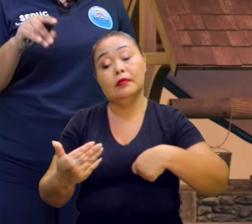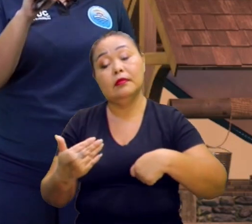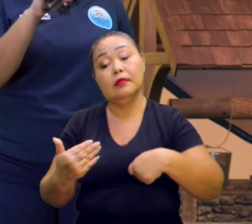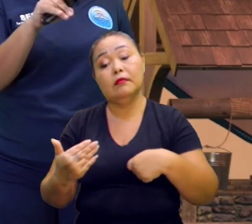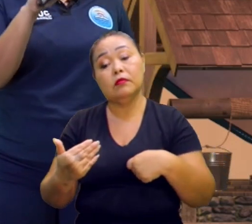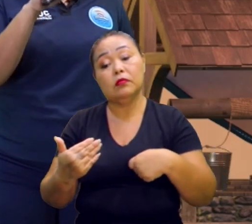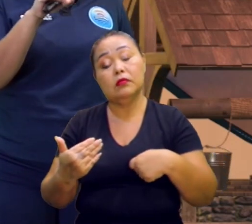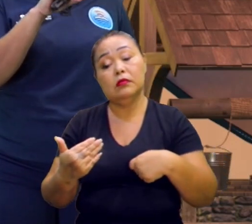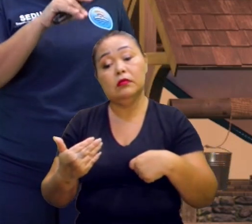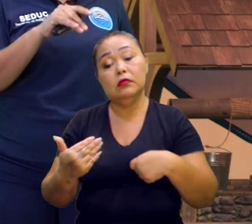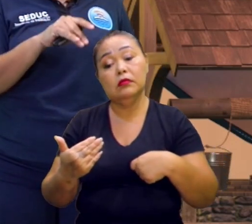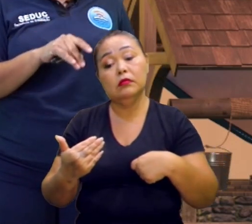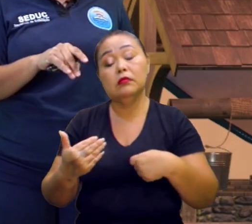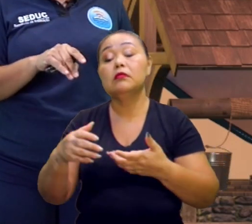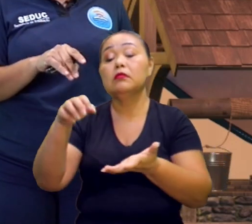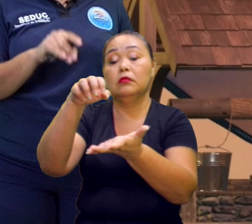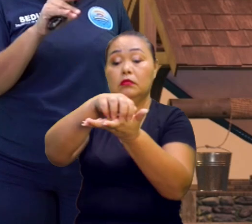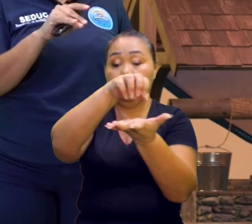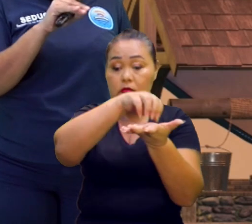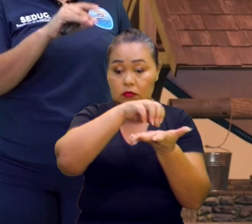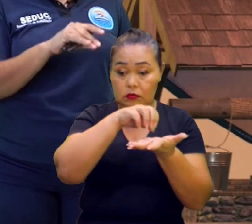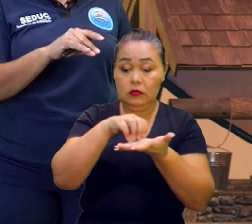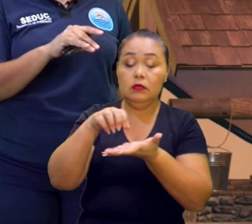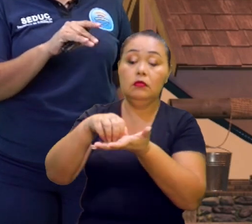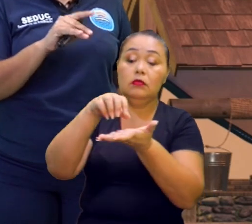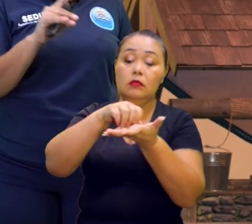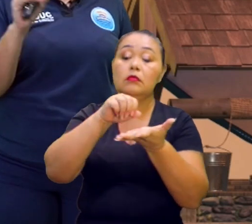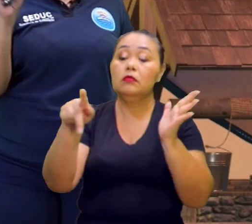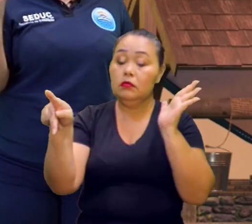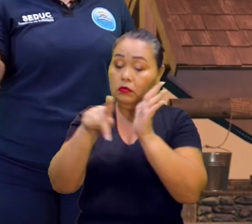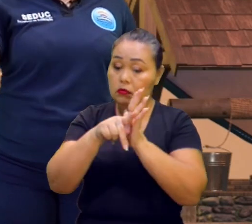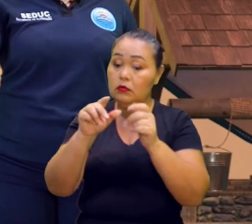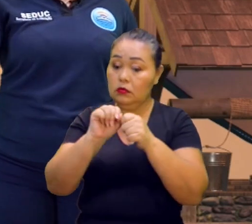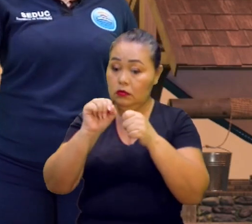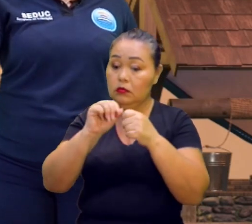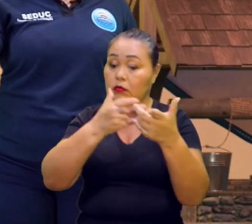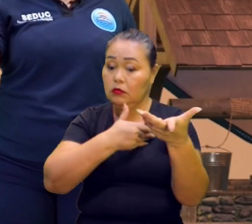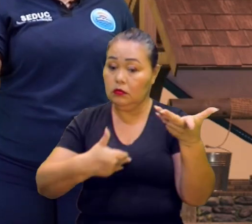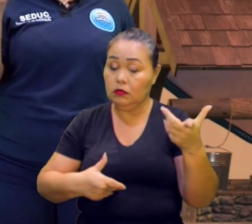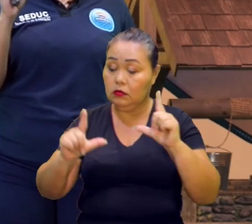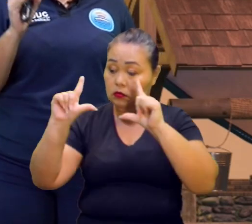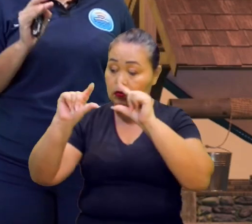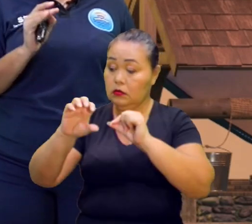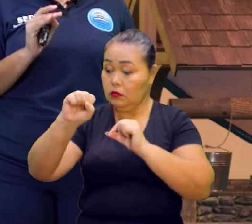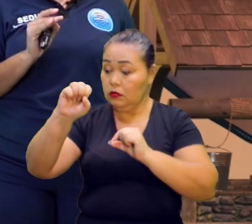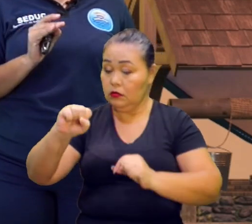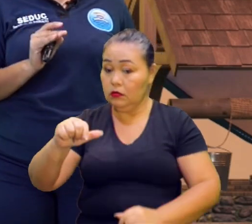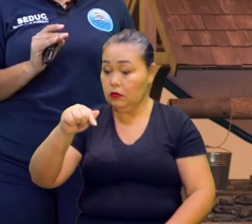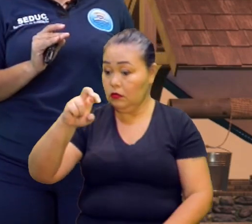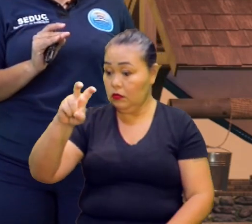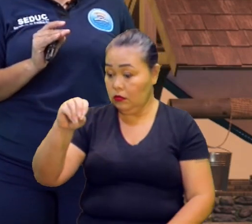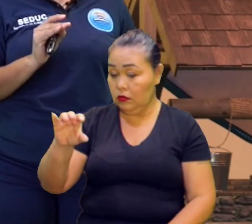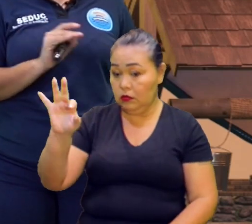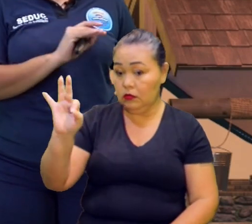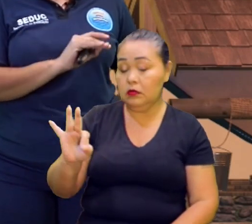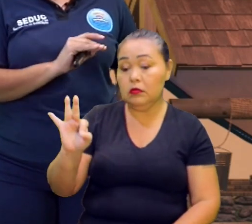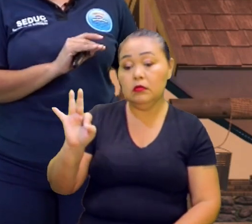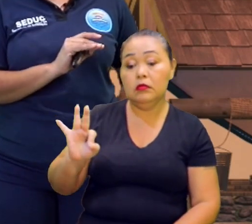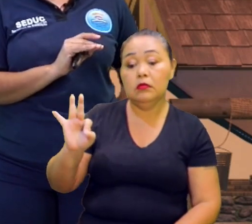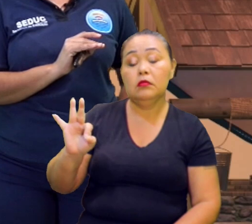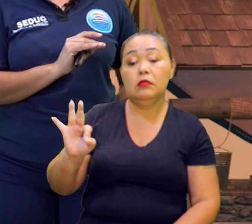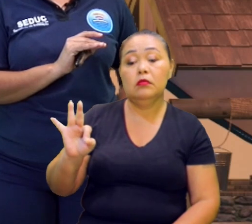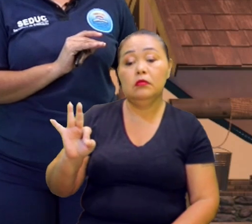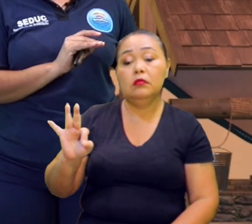solicitar para os órgãos competentes, ambientais competentes, para essa redução de 80% para 50%.